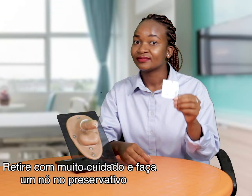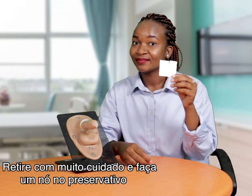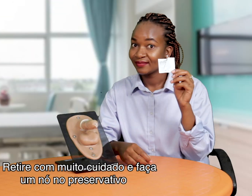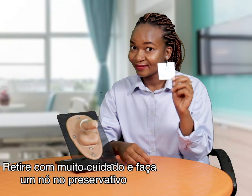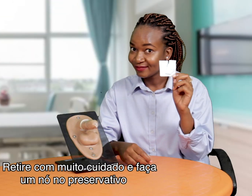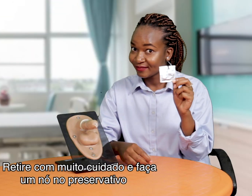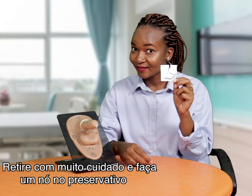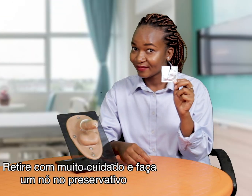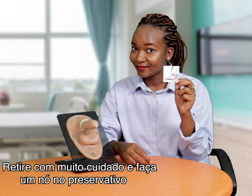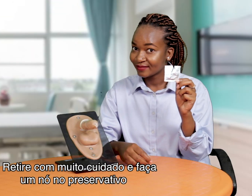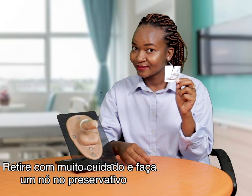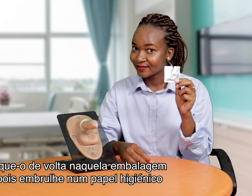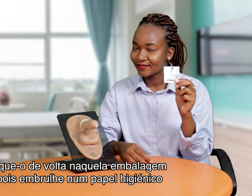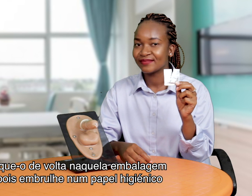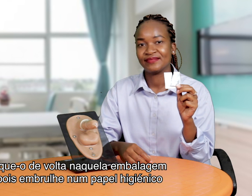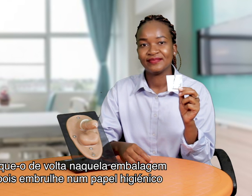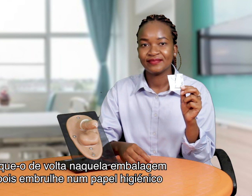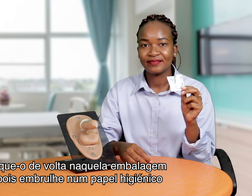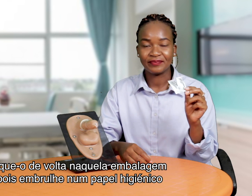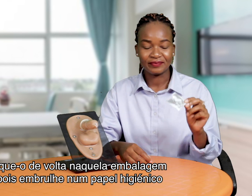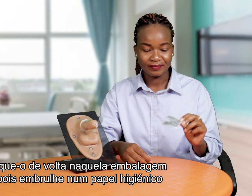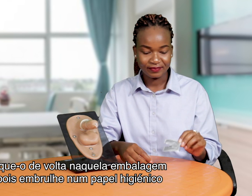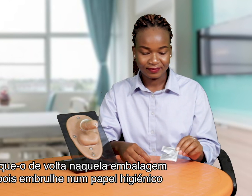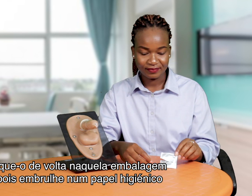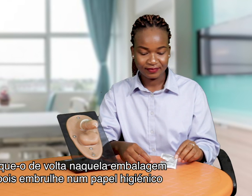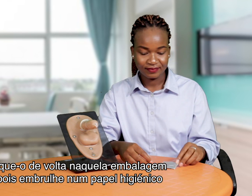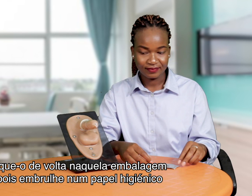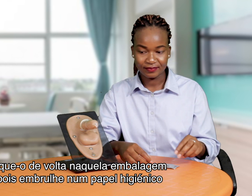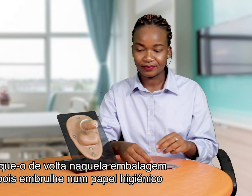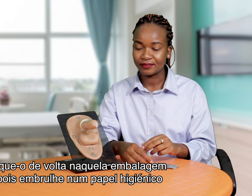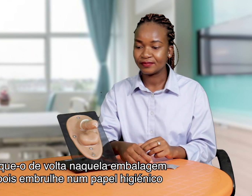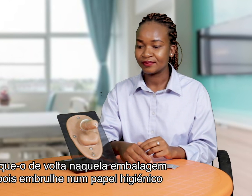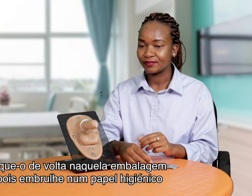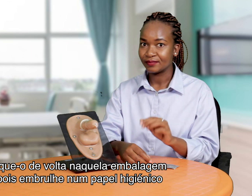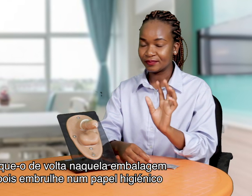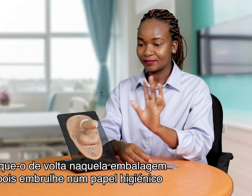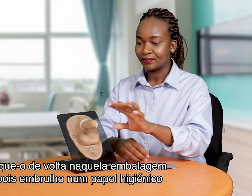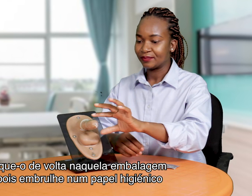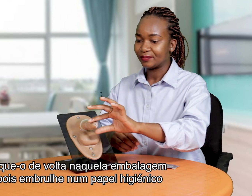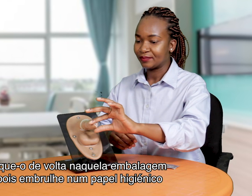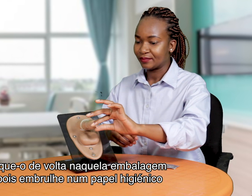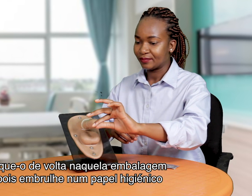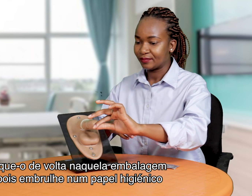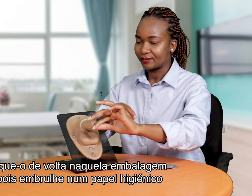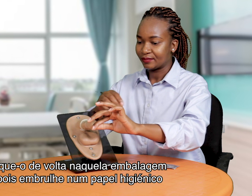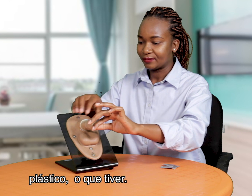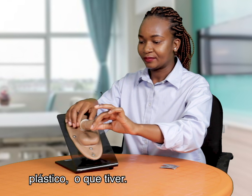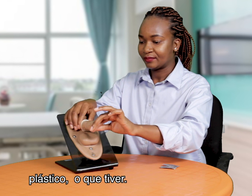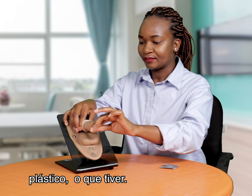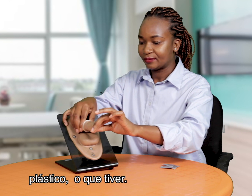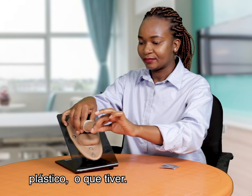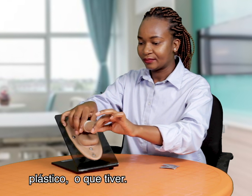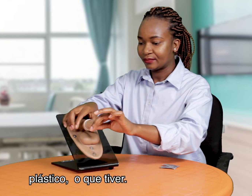faça um nó no preservativo e coloque-o de volta naquela embalagem e depois embrulhe num papel higiênico,